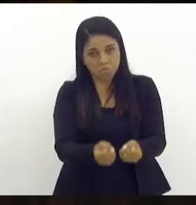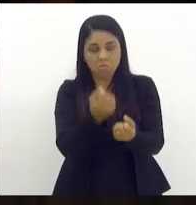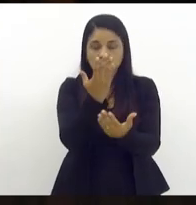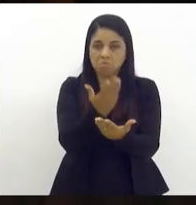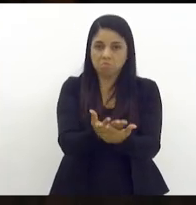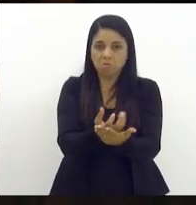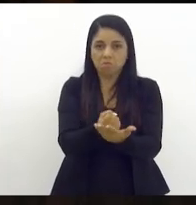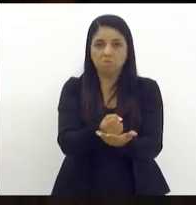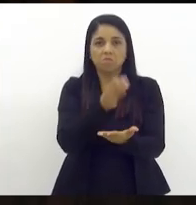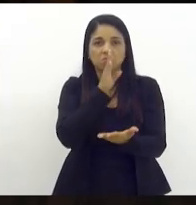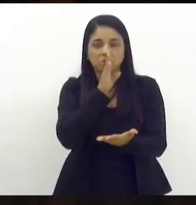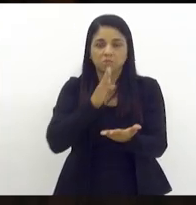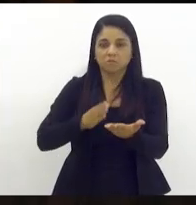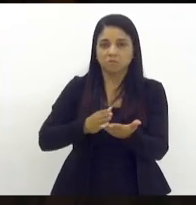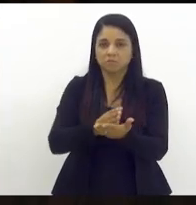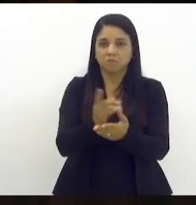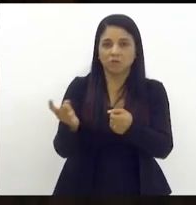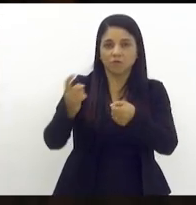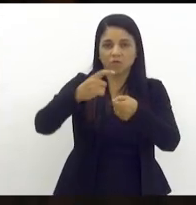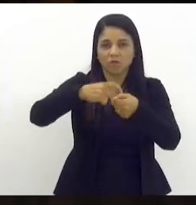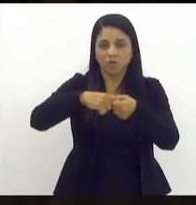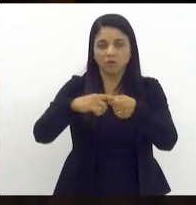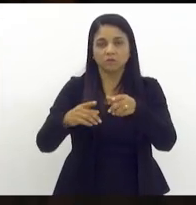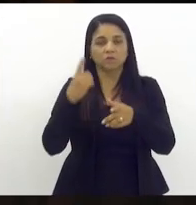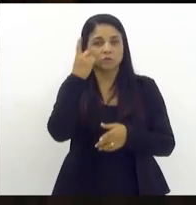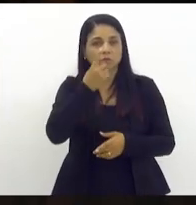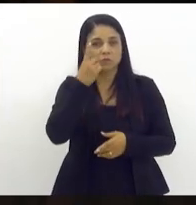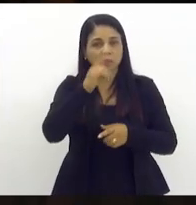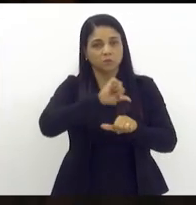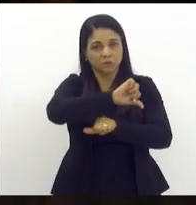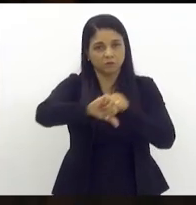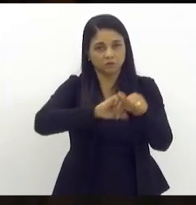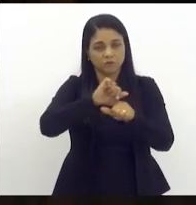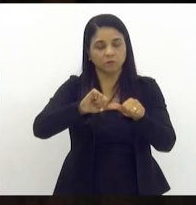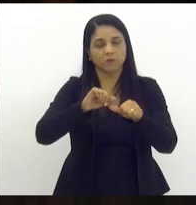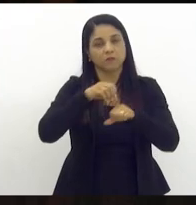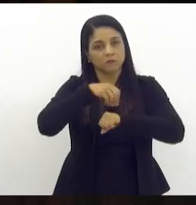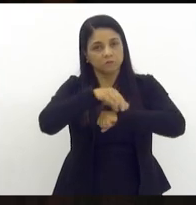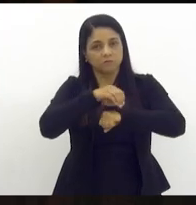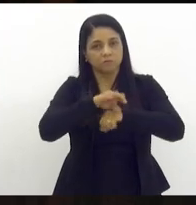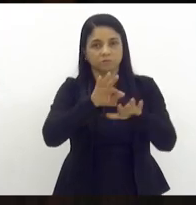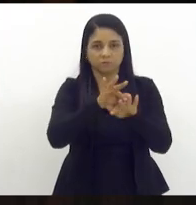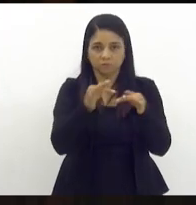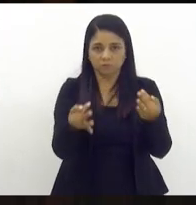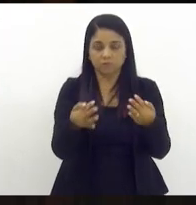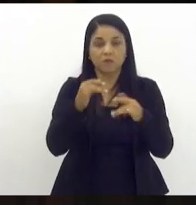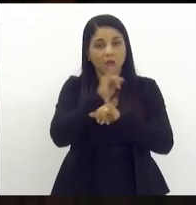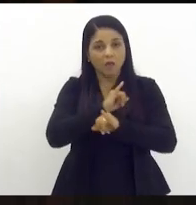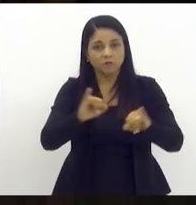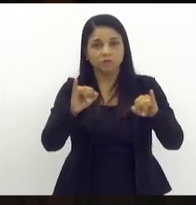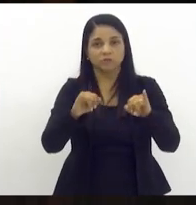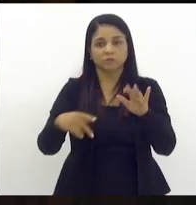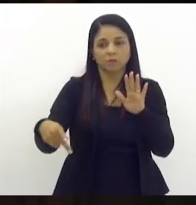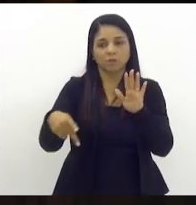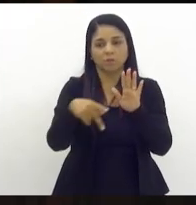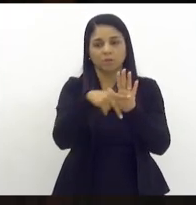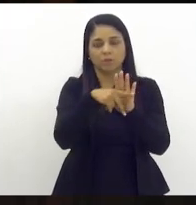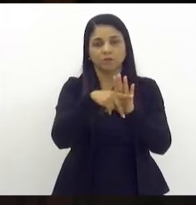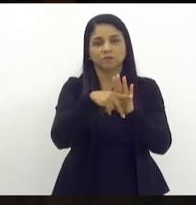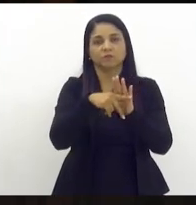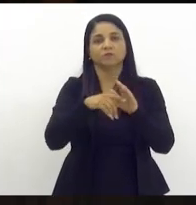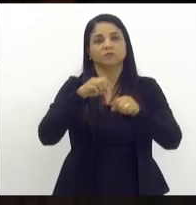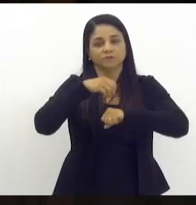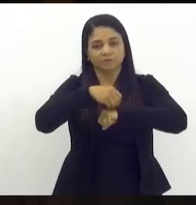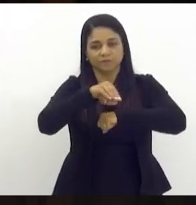estão. Aprovado, retorno ao autor para Transformação e Indicação Simples. Anuncio,